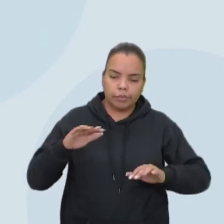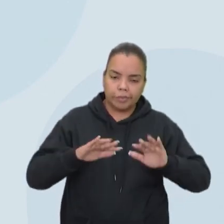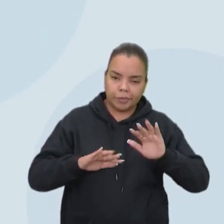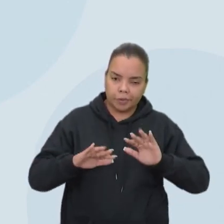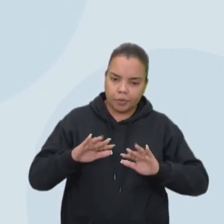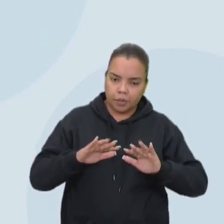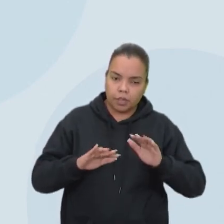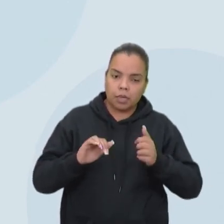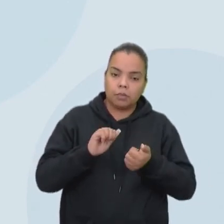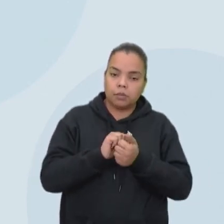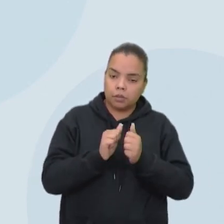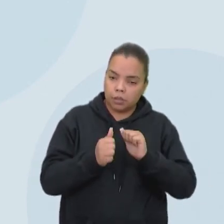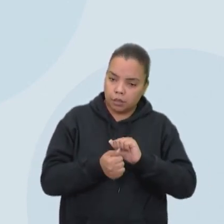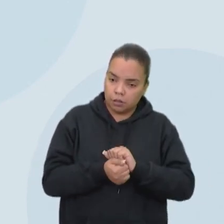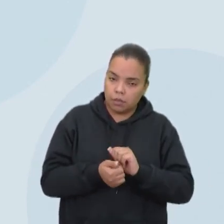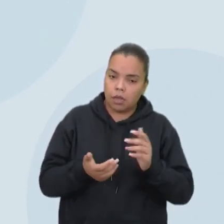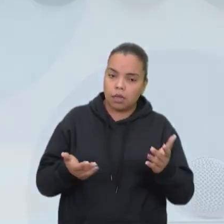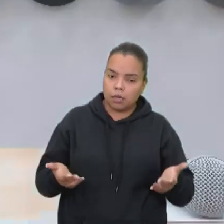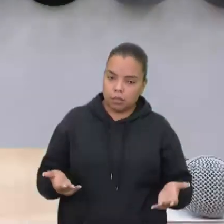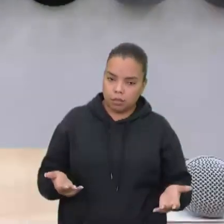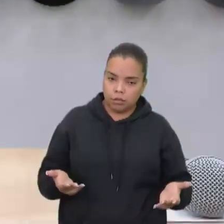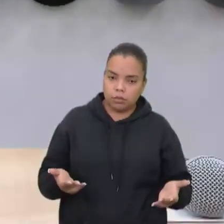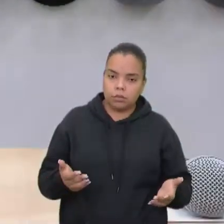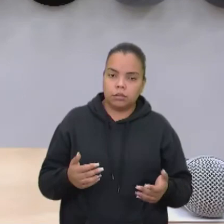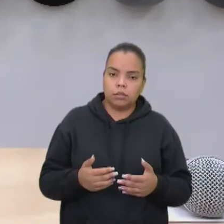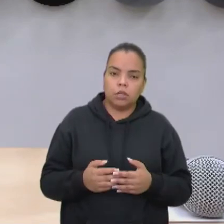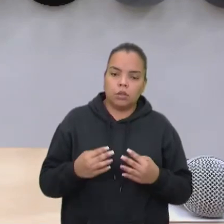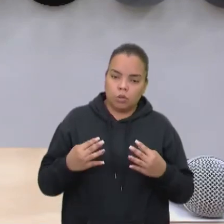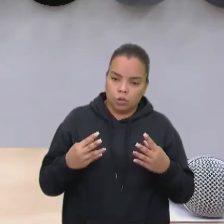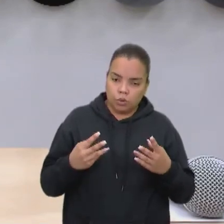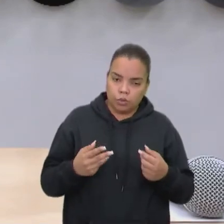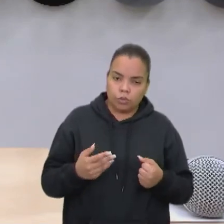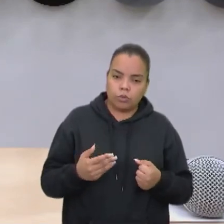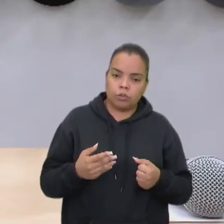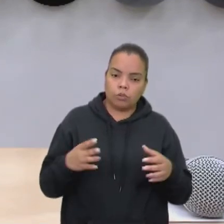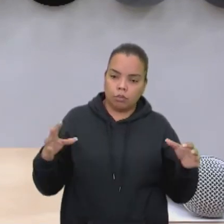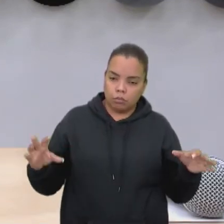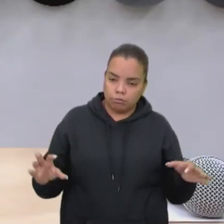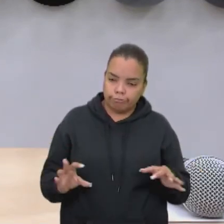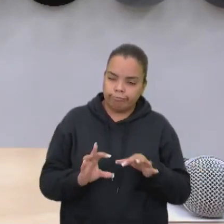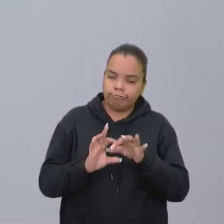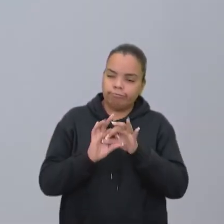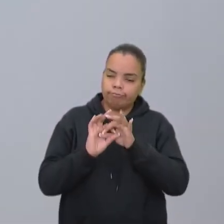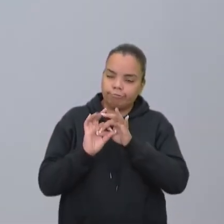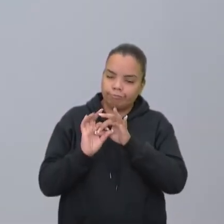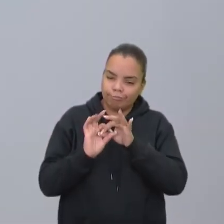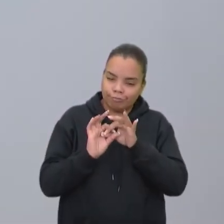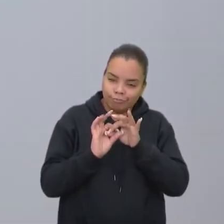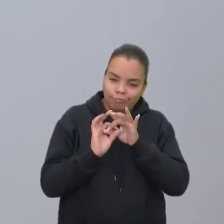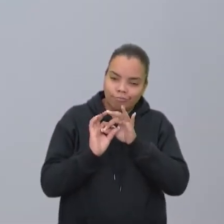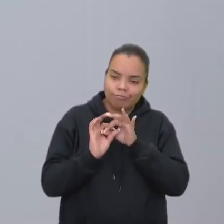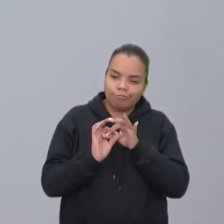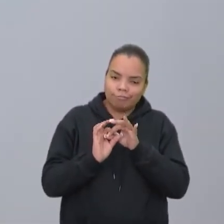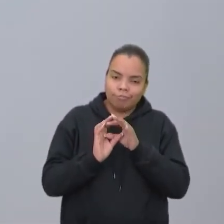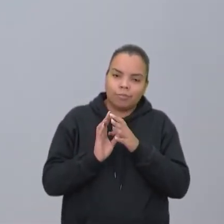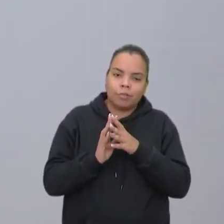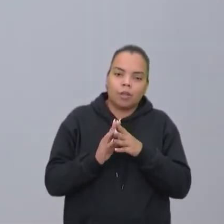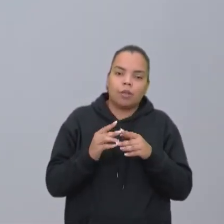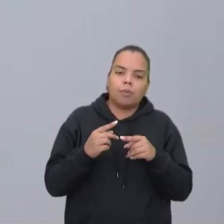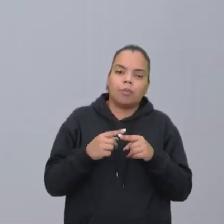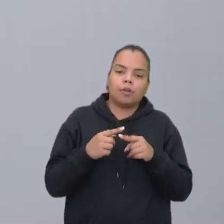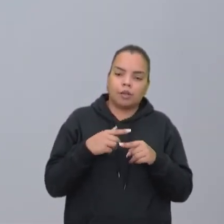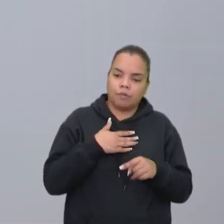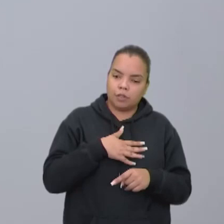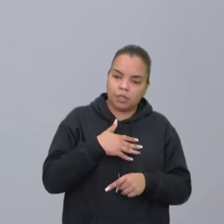ser adequados, né? Se eles são colocados de forma adequada, tudo fica muito harmônico, né? É igual quando a gente... Por que você gosta